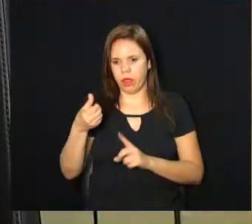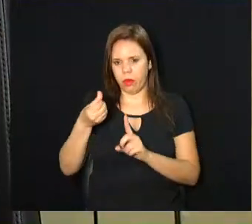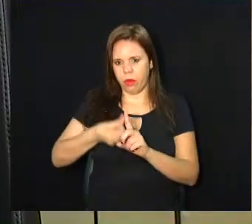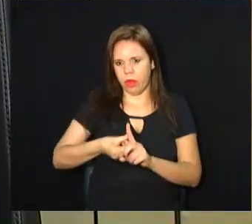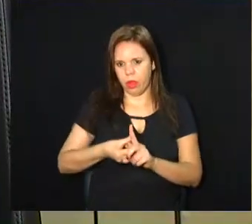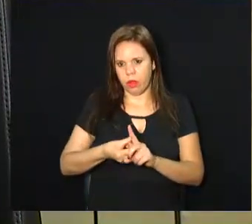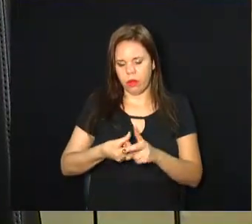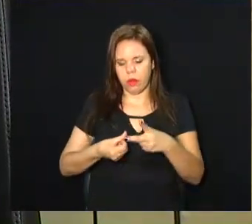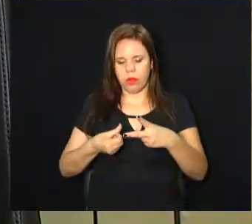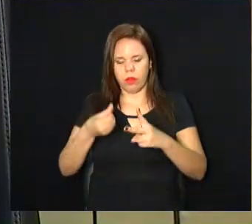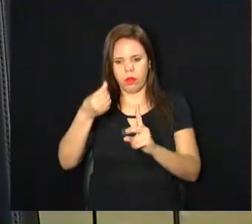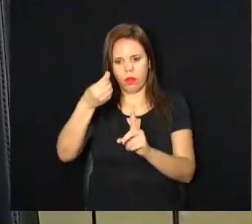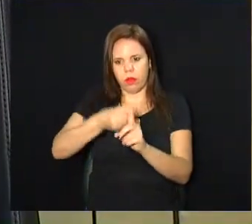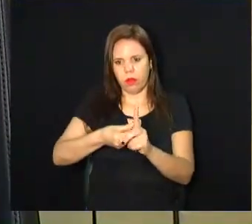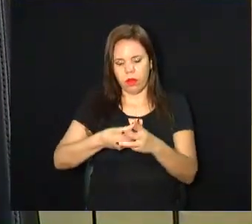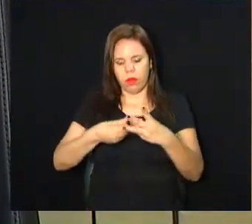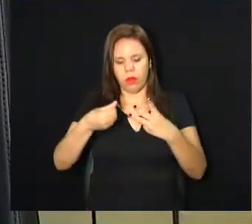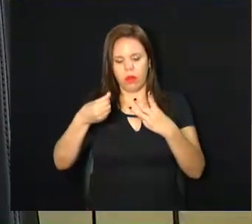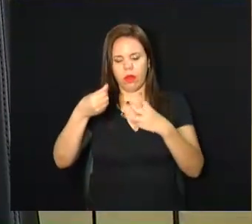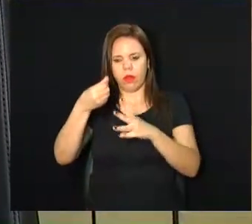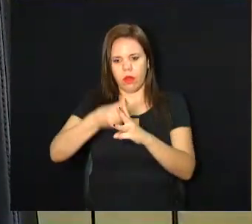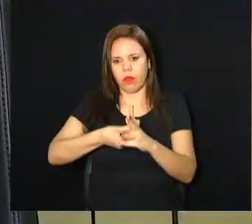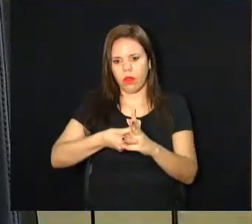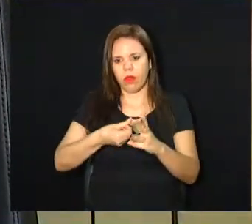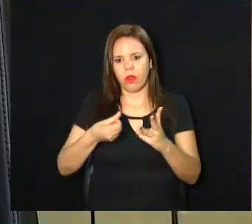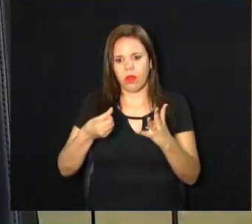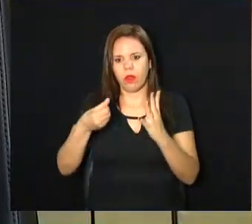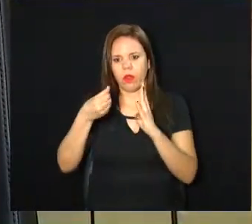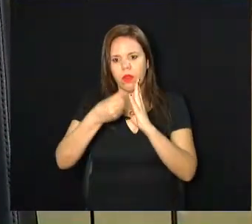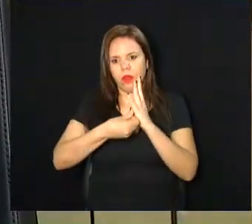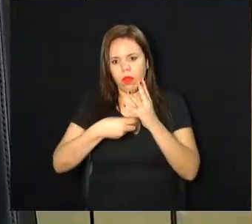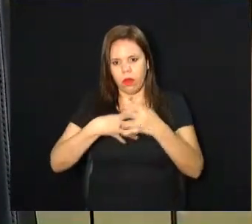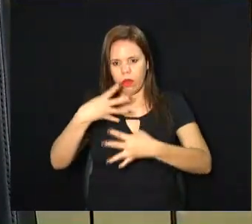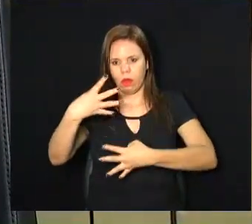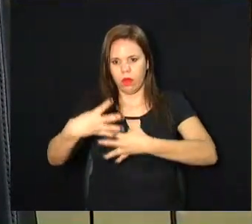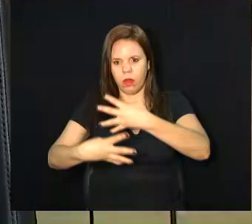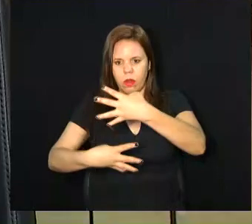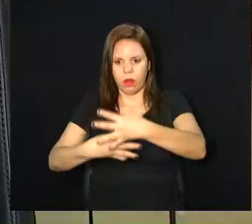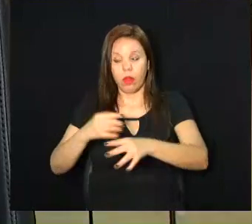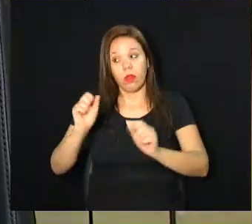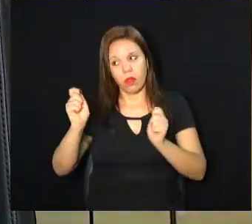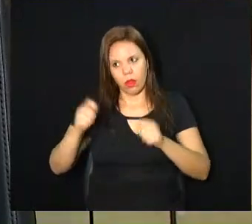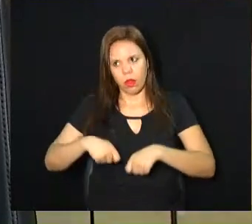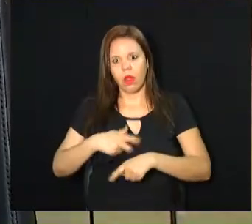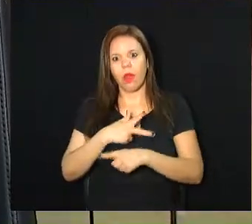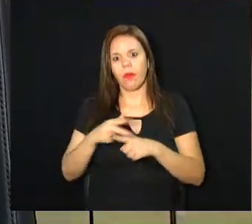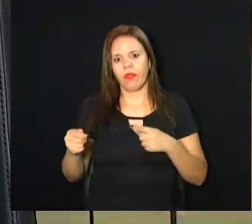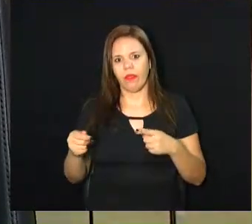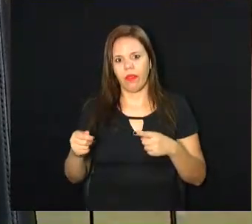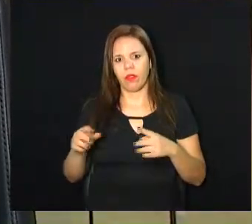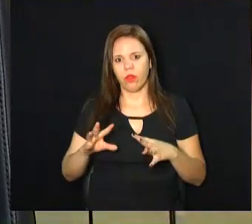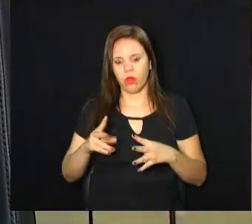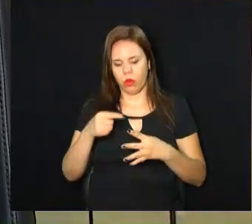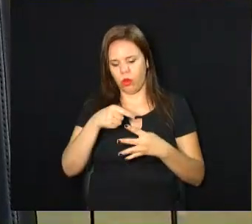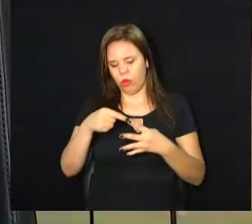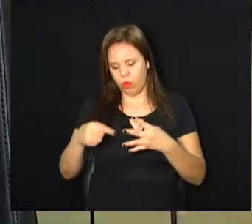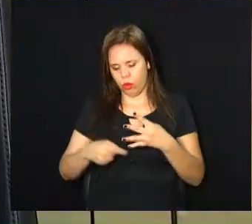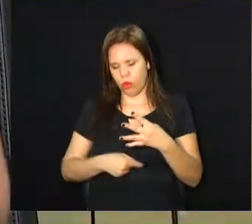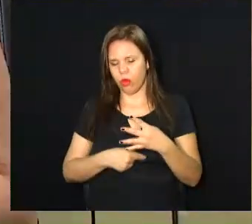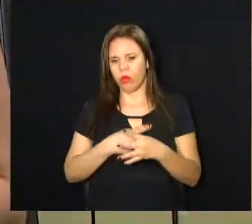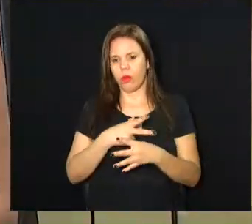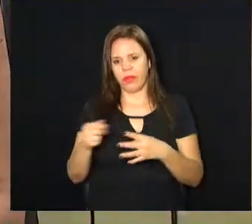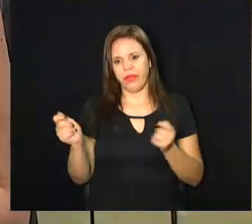pelo segundo, pelo terceiro e pelo quarto. E pelas possibilidades de recuperação em todos esses bimestres.